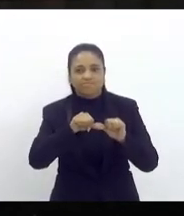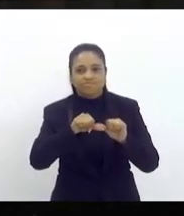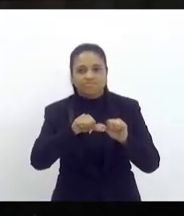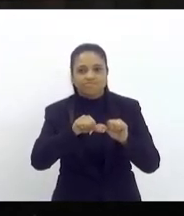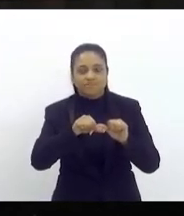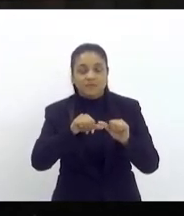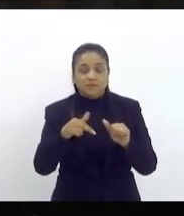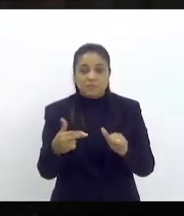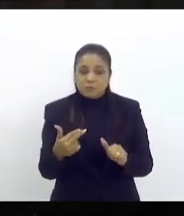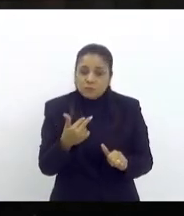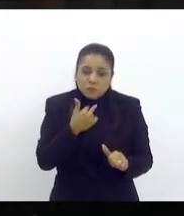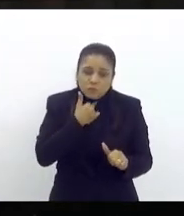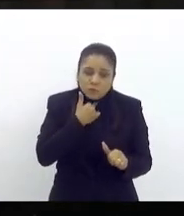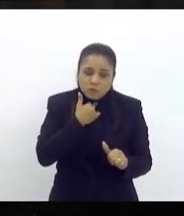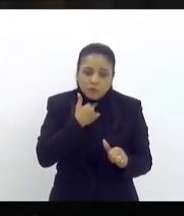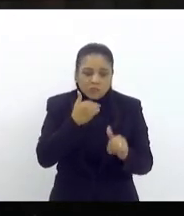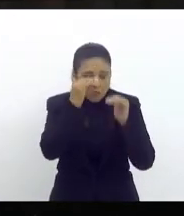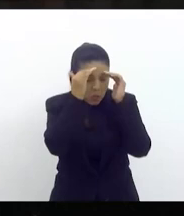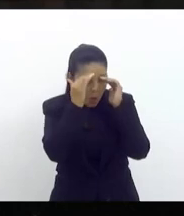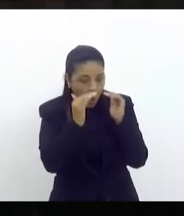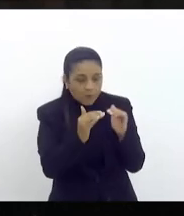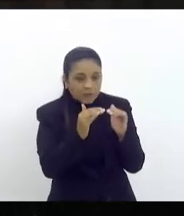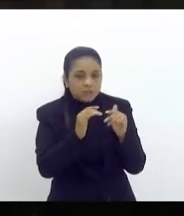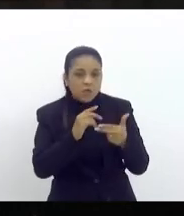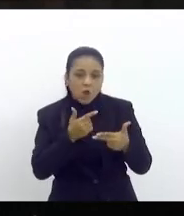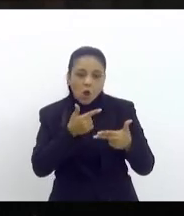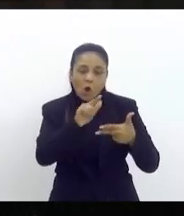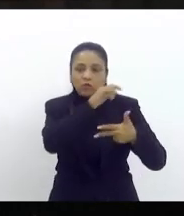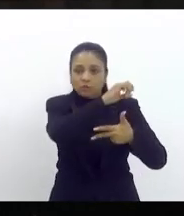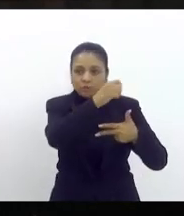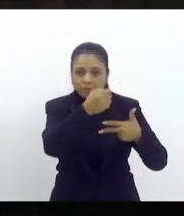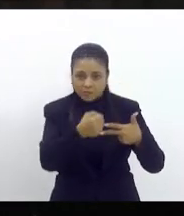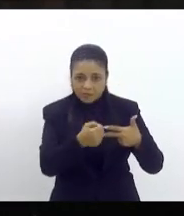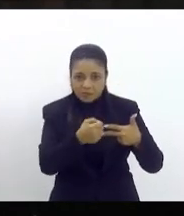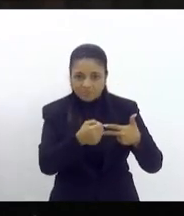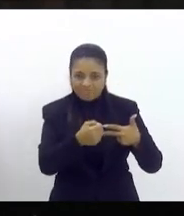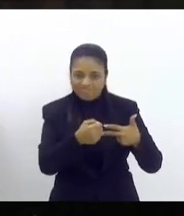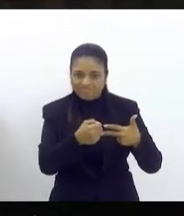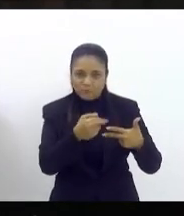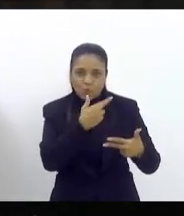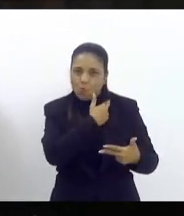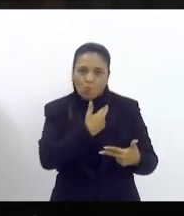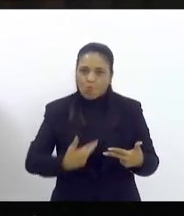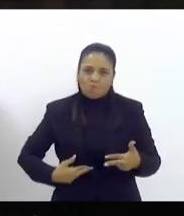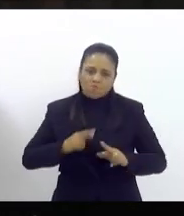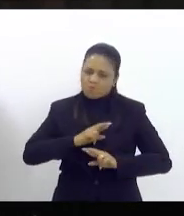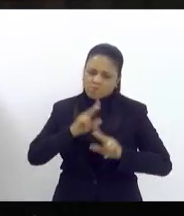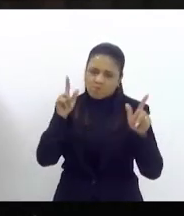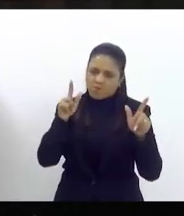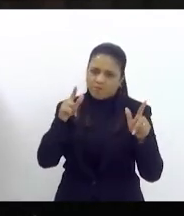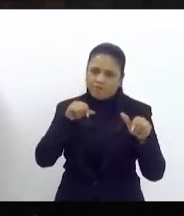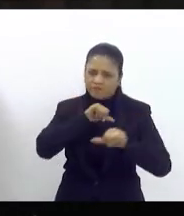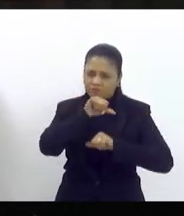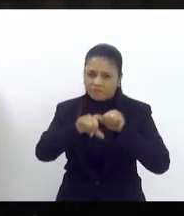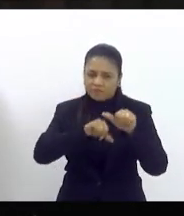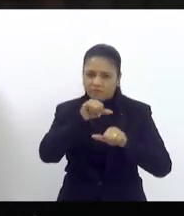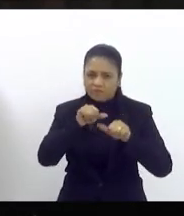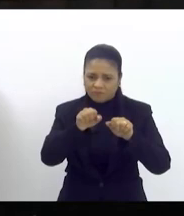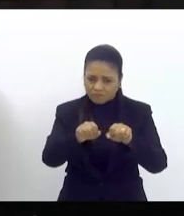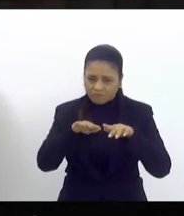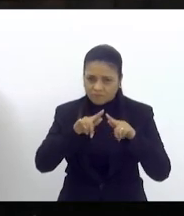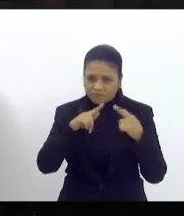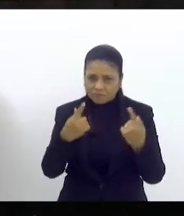submissão a outro poder não é republicano a submissão e a transformação do parlamento num